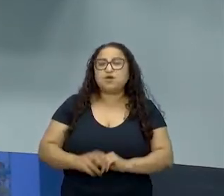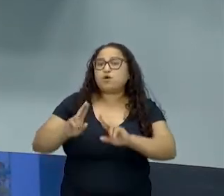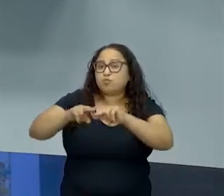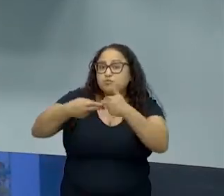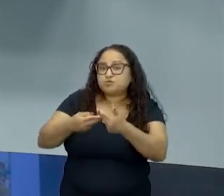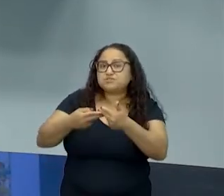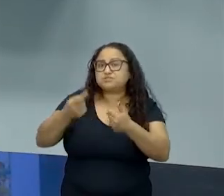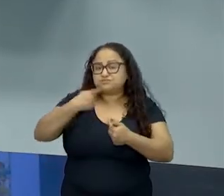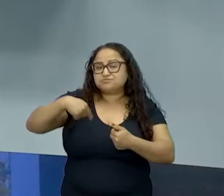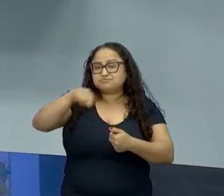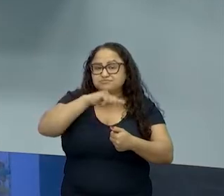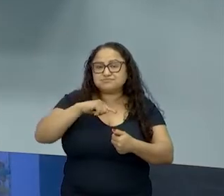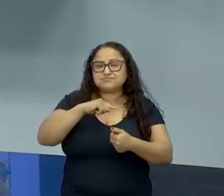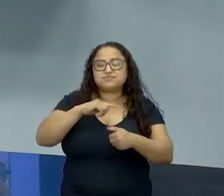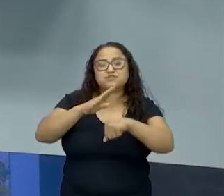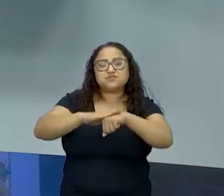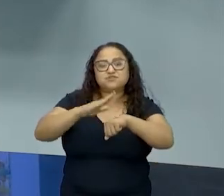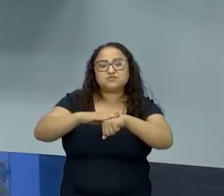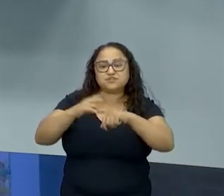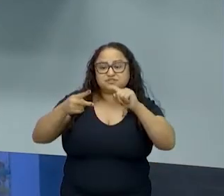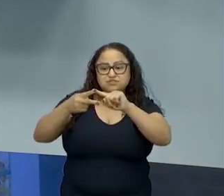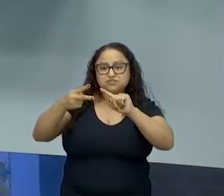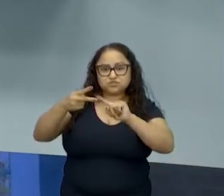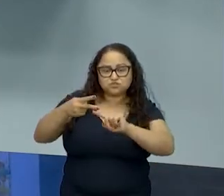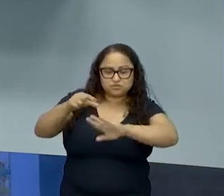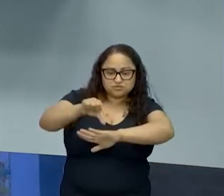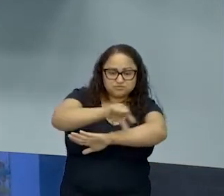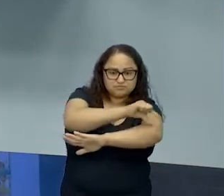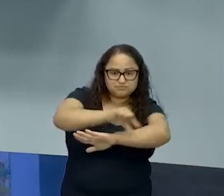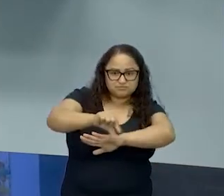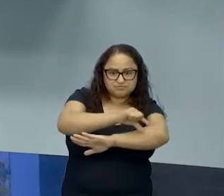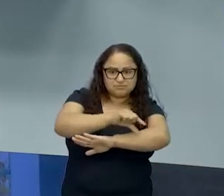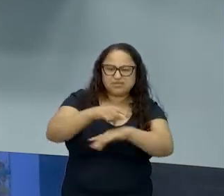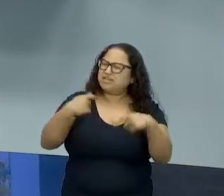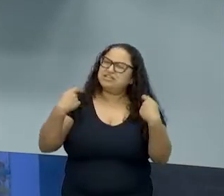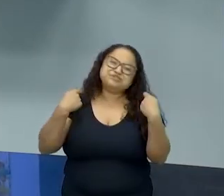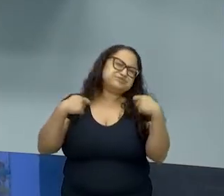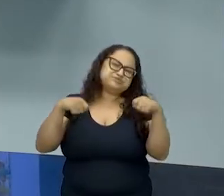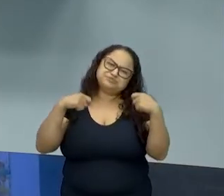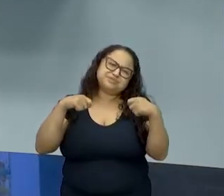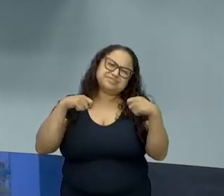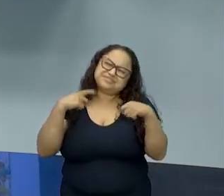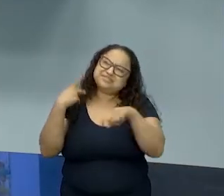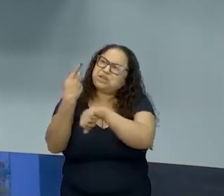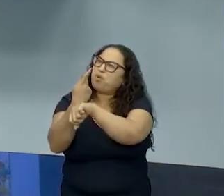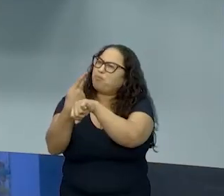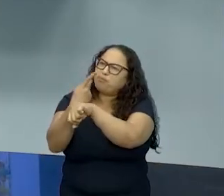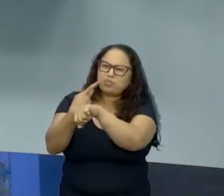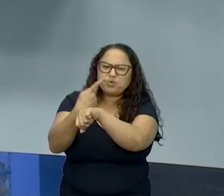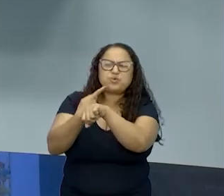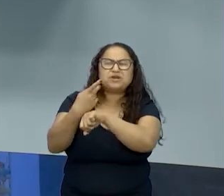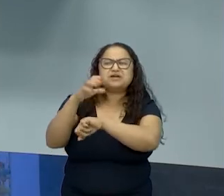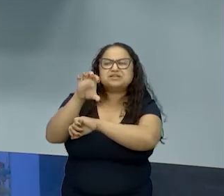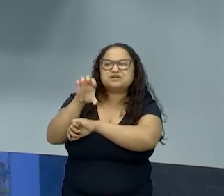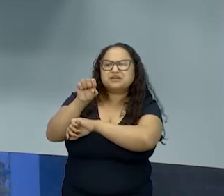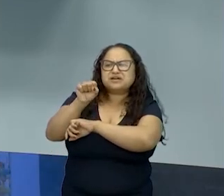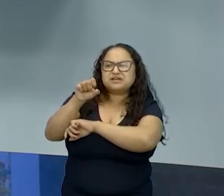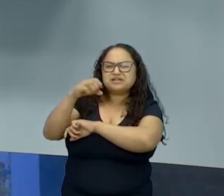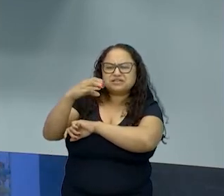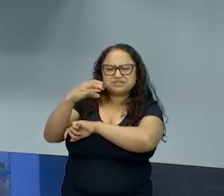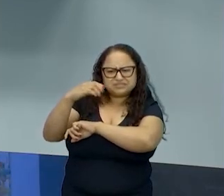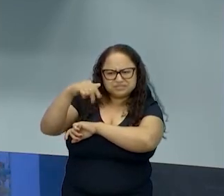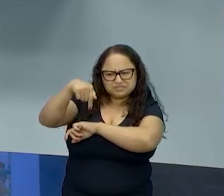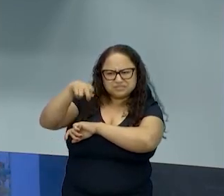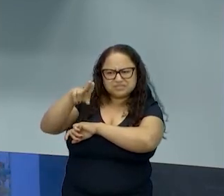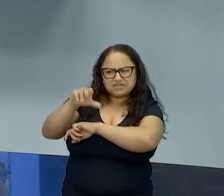eu fiz esses dois escalímetros, tá? Vocês não precisam sair correndo procurando o escalímetro, aquela régua triangular que